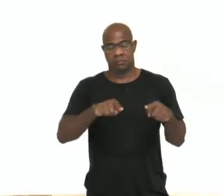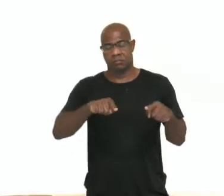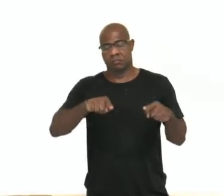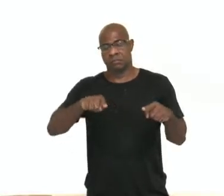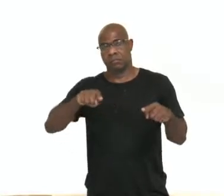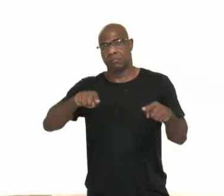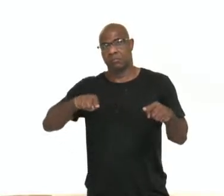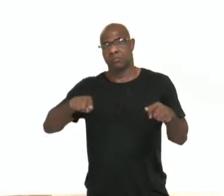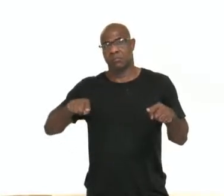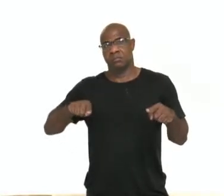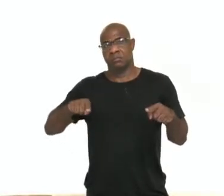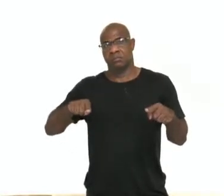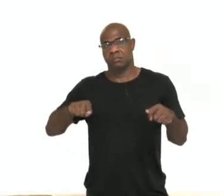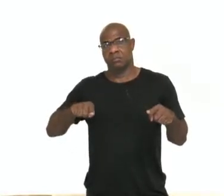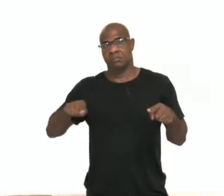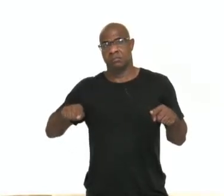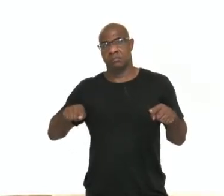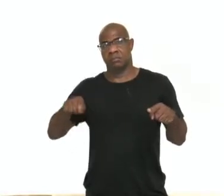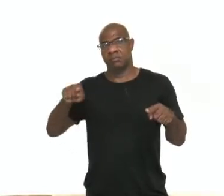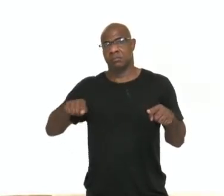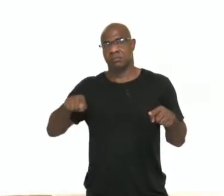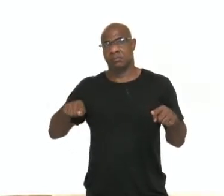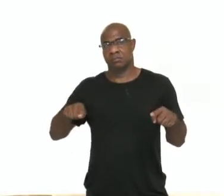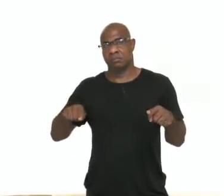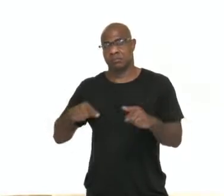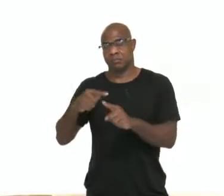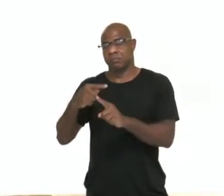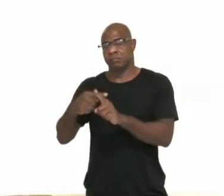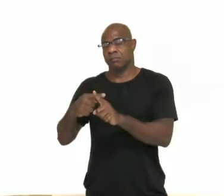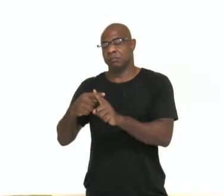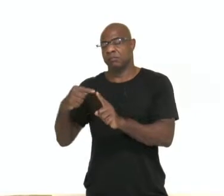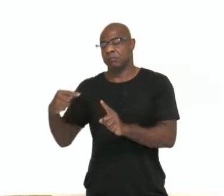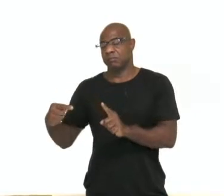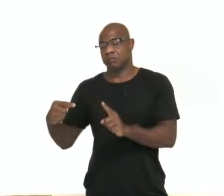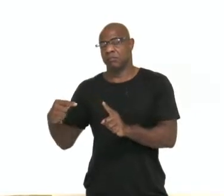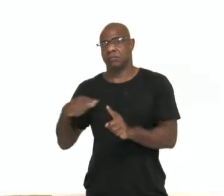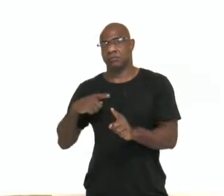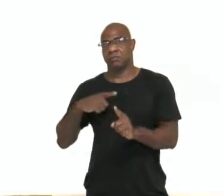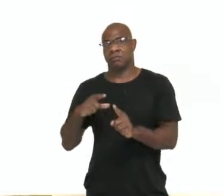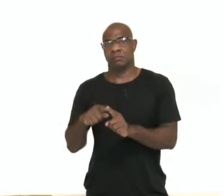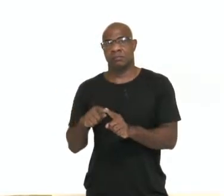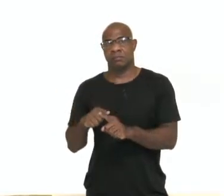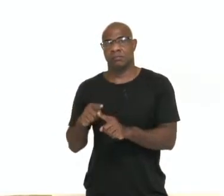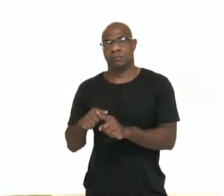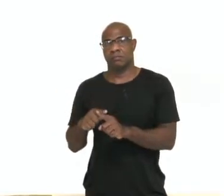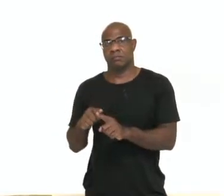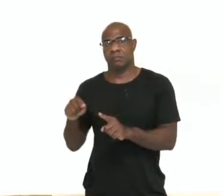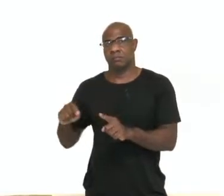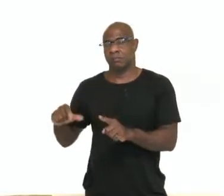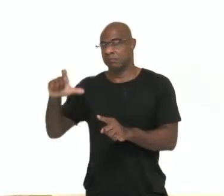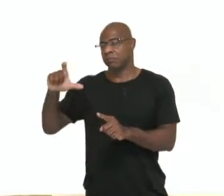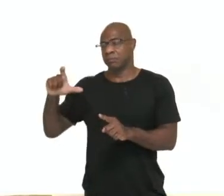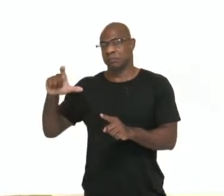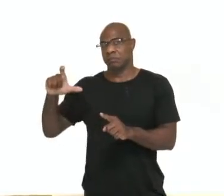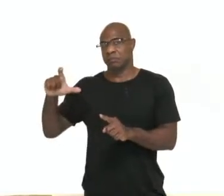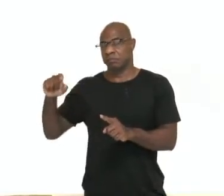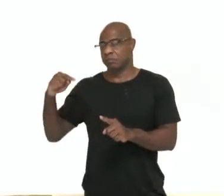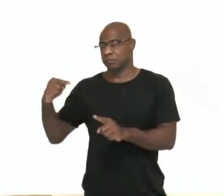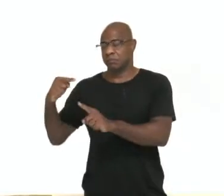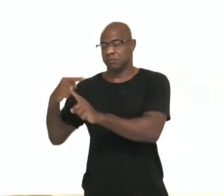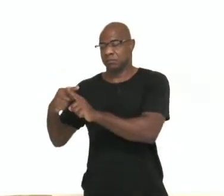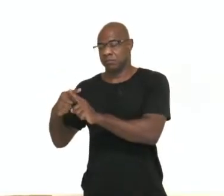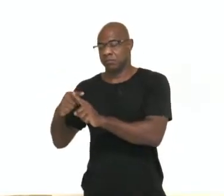real, você tem a diferença de potencial, os polos positivo e negativo, o traço maior, polo positivo, traço menor, polo